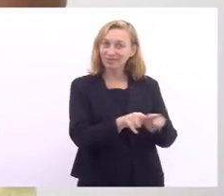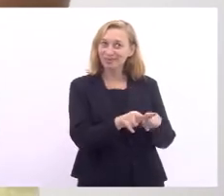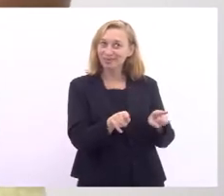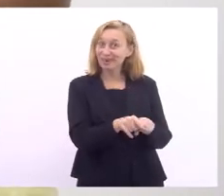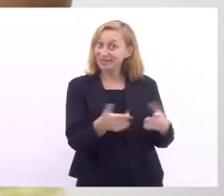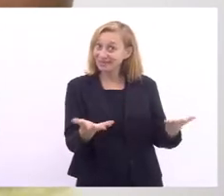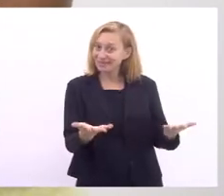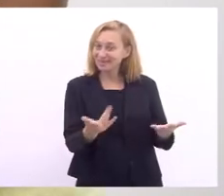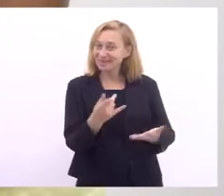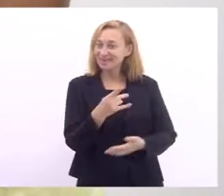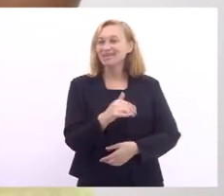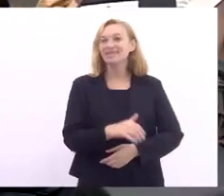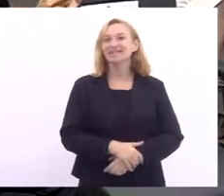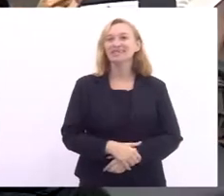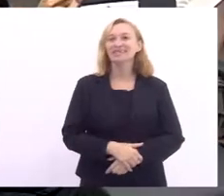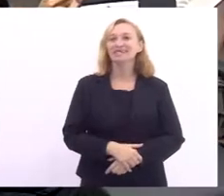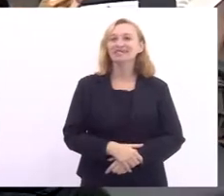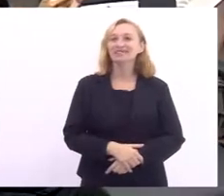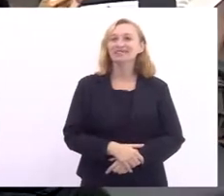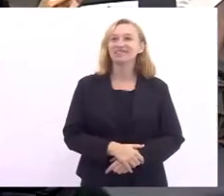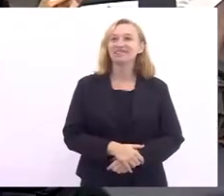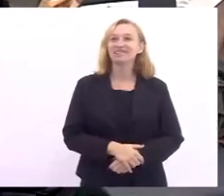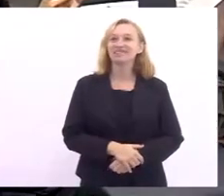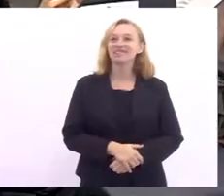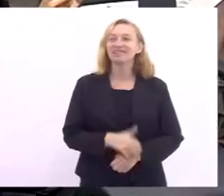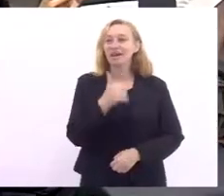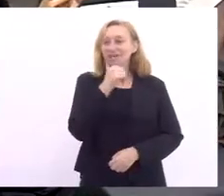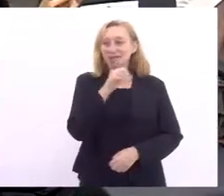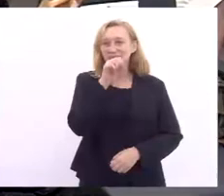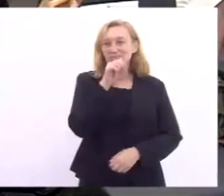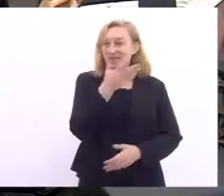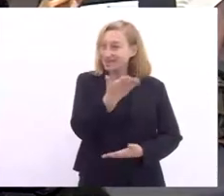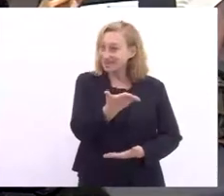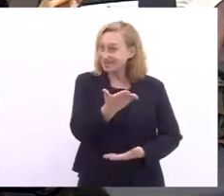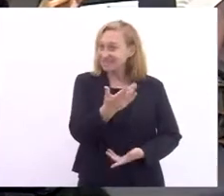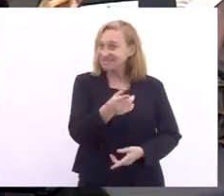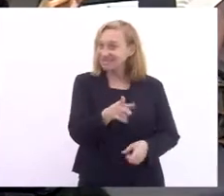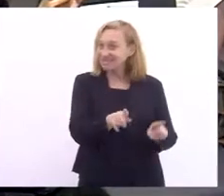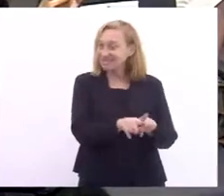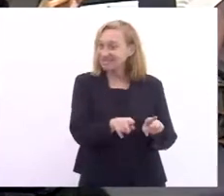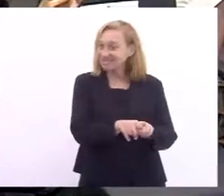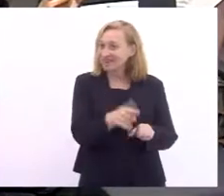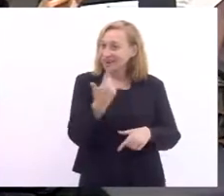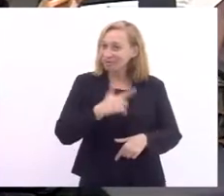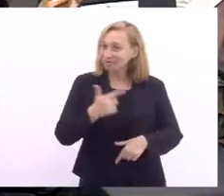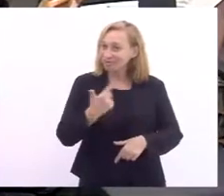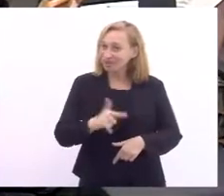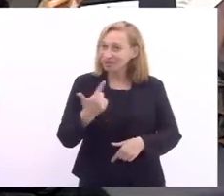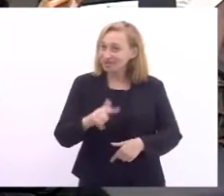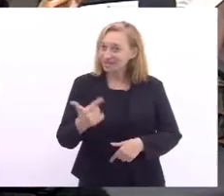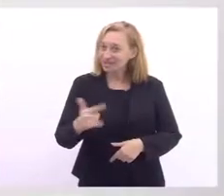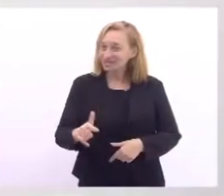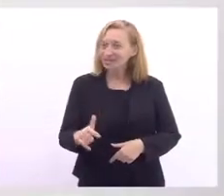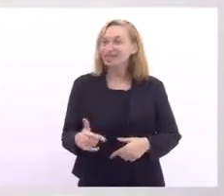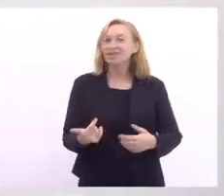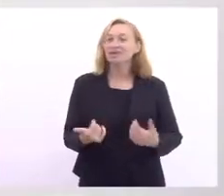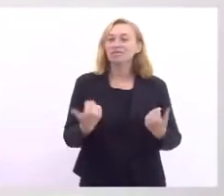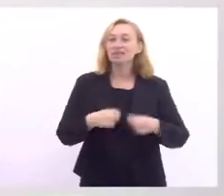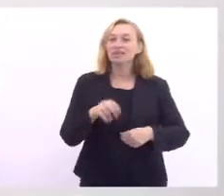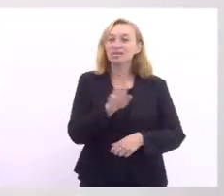dentes mas minha mãe é sua neta sim dia que sempre repetiu muito que a gente